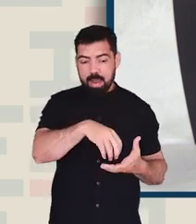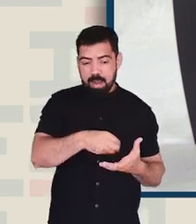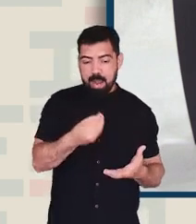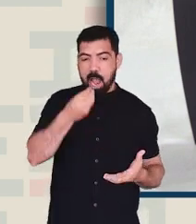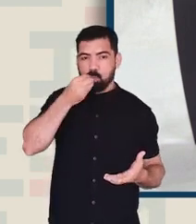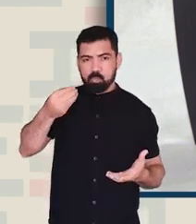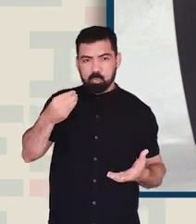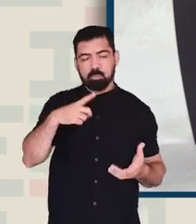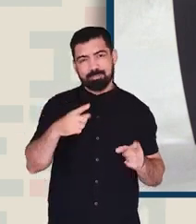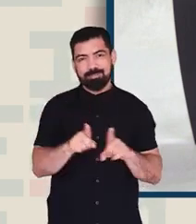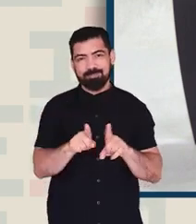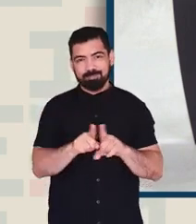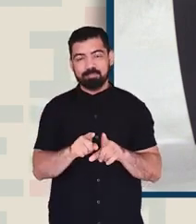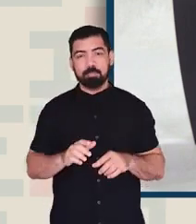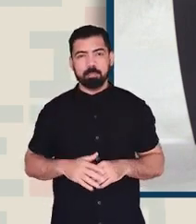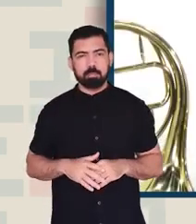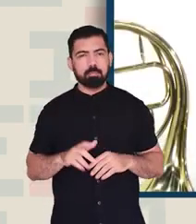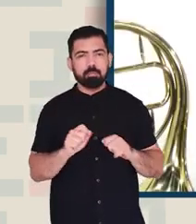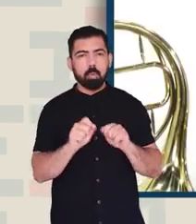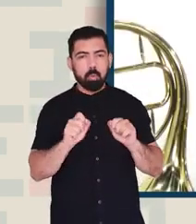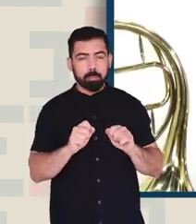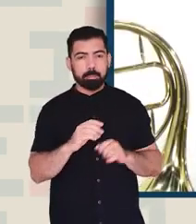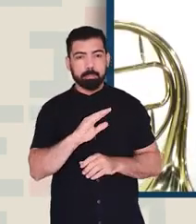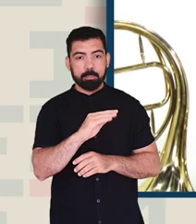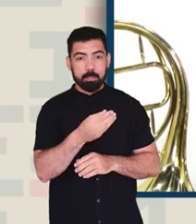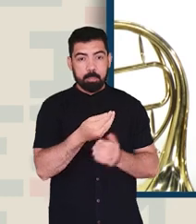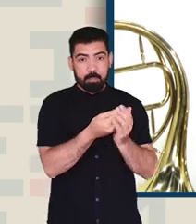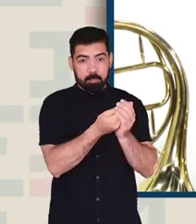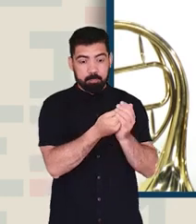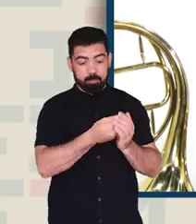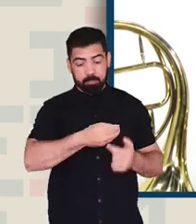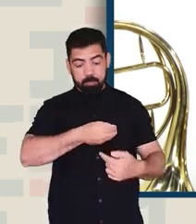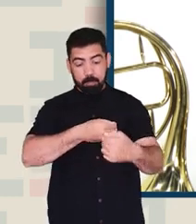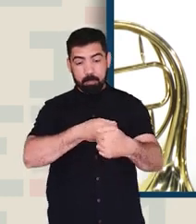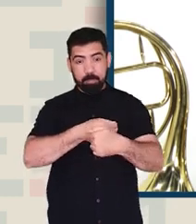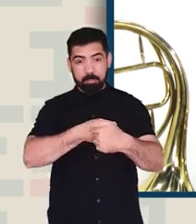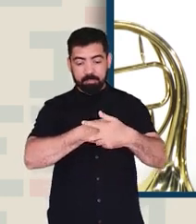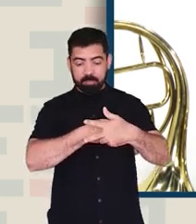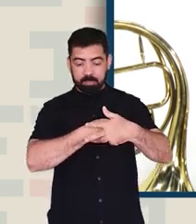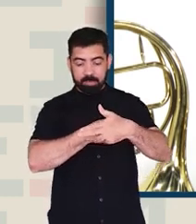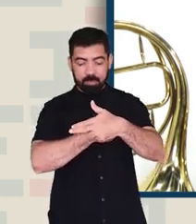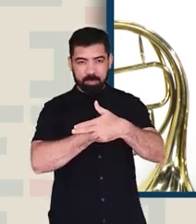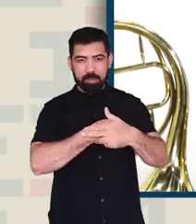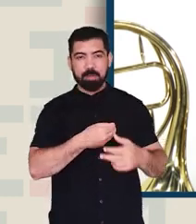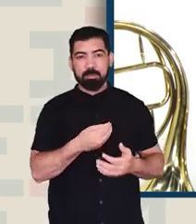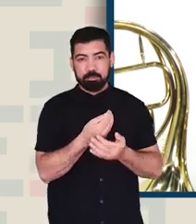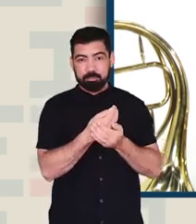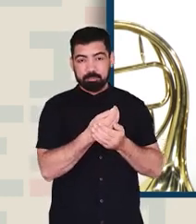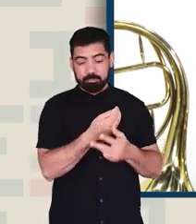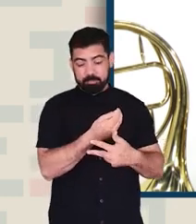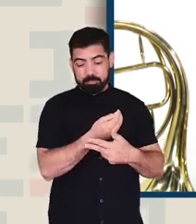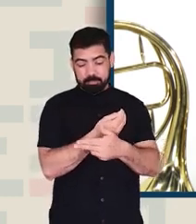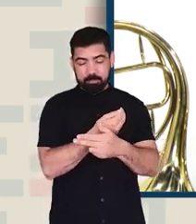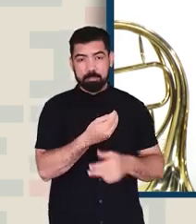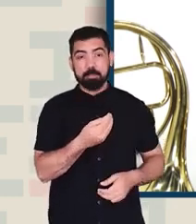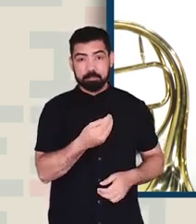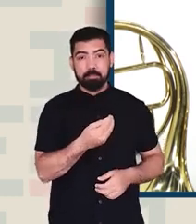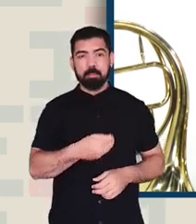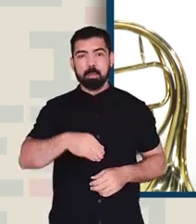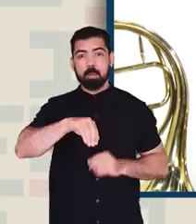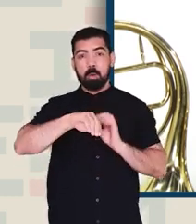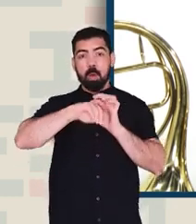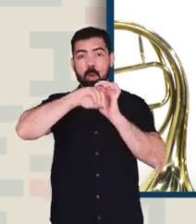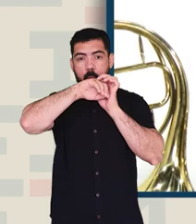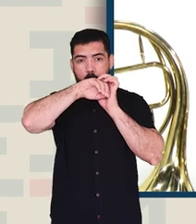abrigasse aqui dentro desse instrumento, e ele simplesmente cortou aqui uma das partes, ele quebrou, na verdade, uma das partes aqui da concha